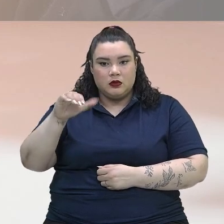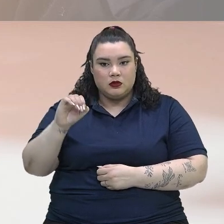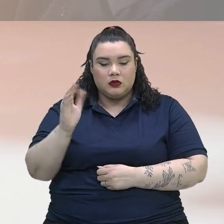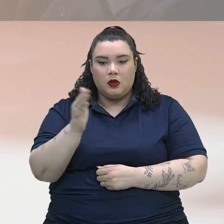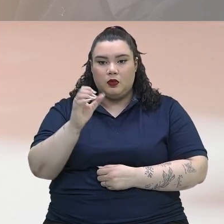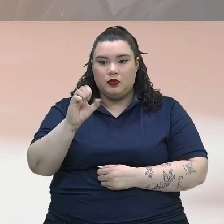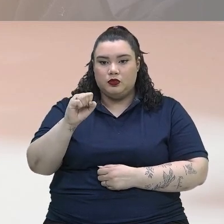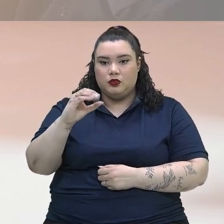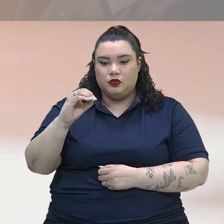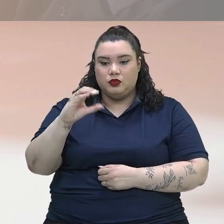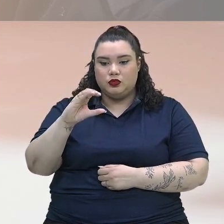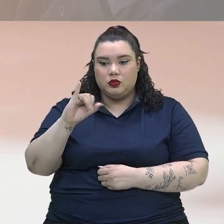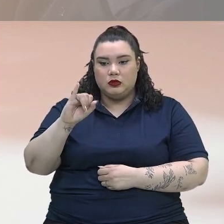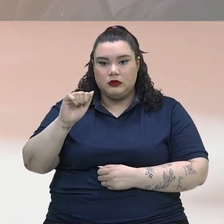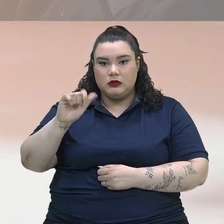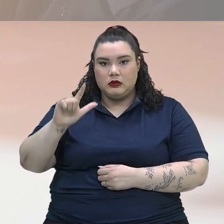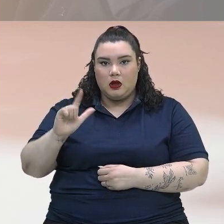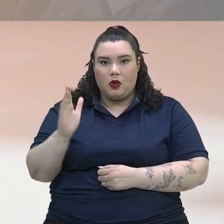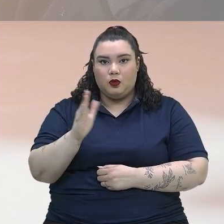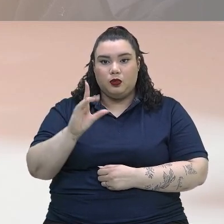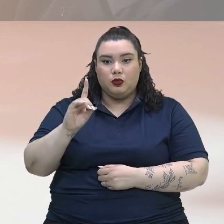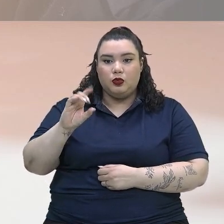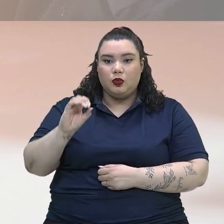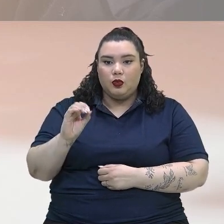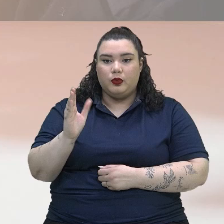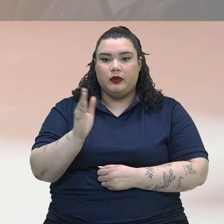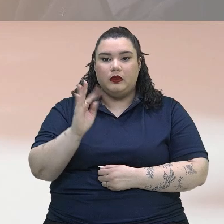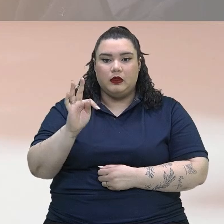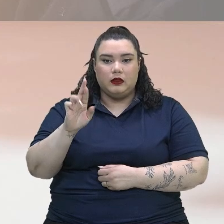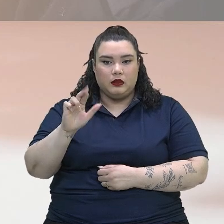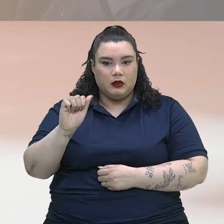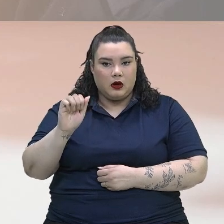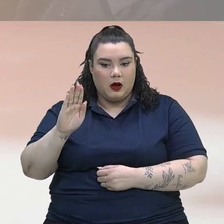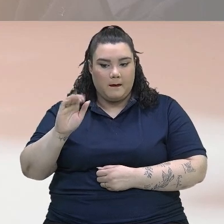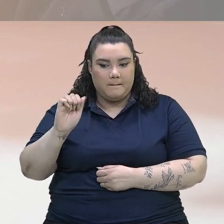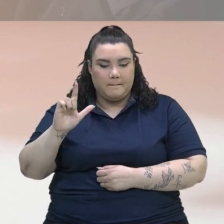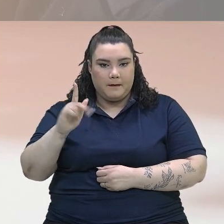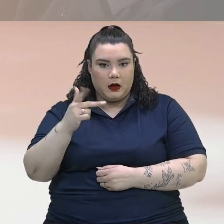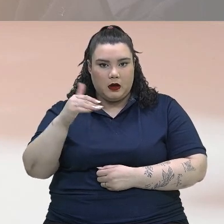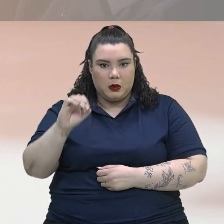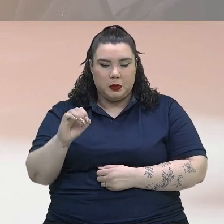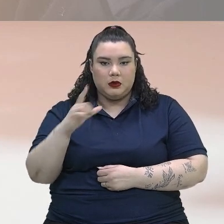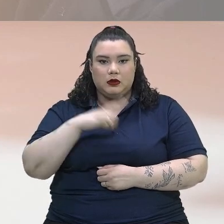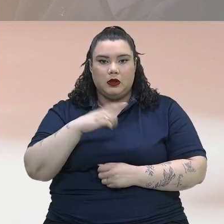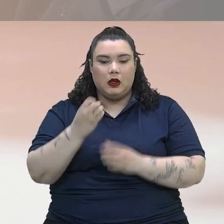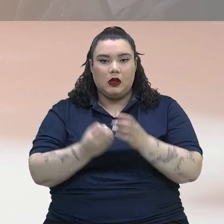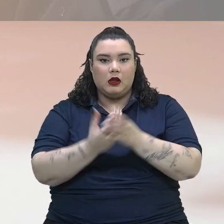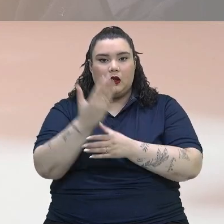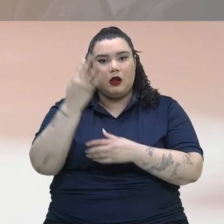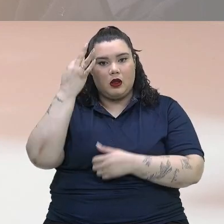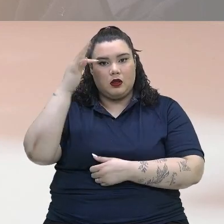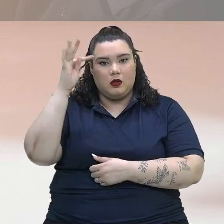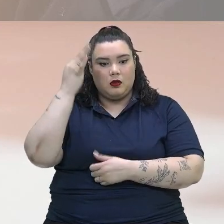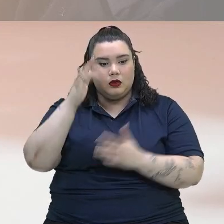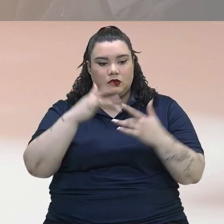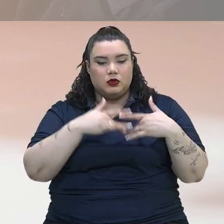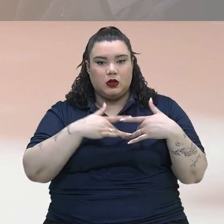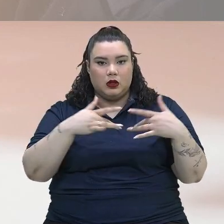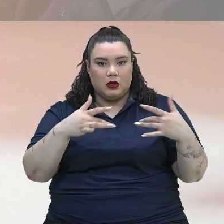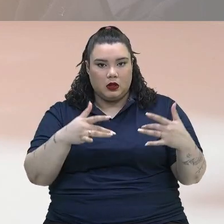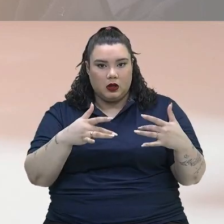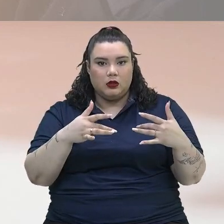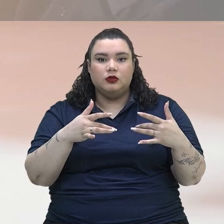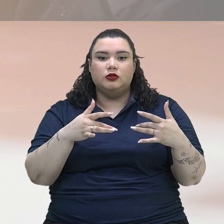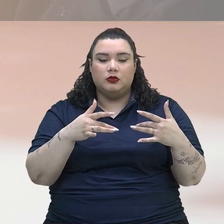Émile Durkheim, ele vai desenvolver a teoria da chamada solidariedade mecânica,